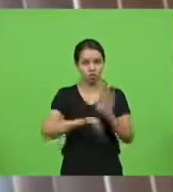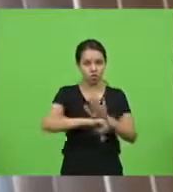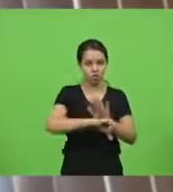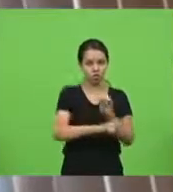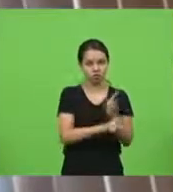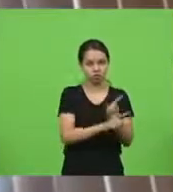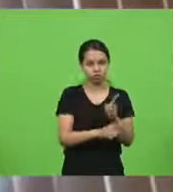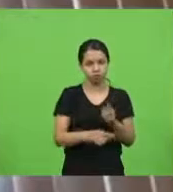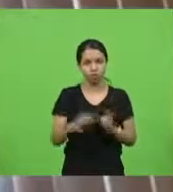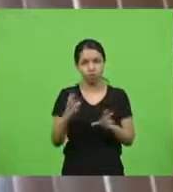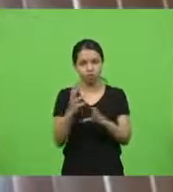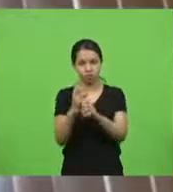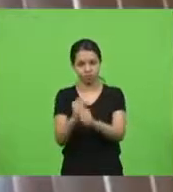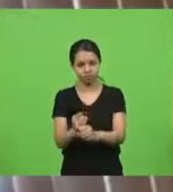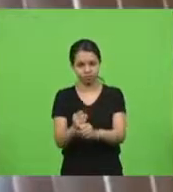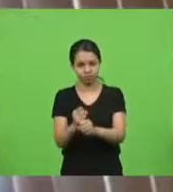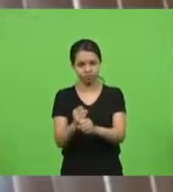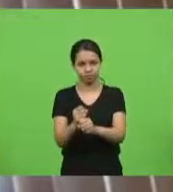99